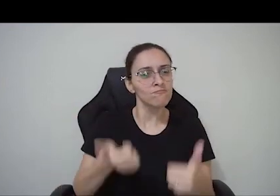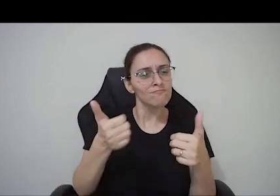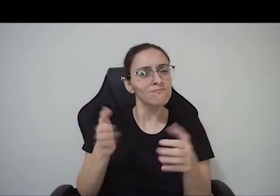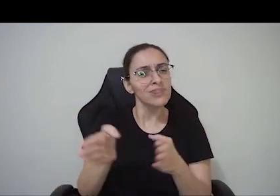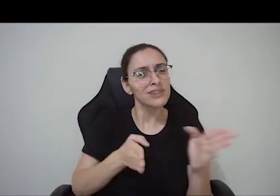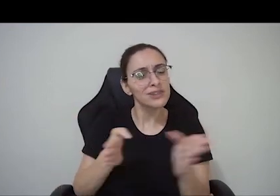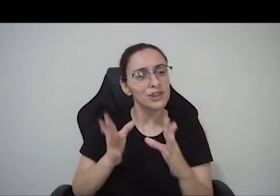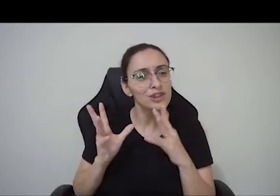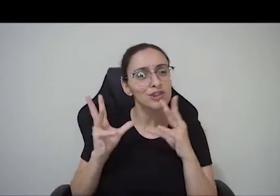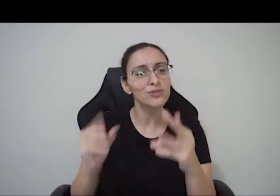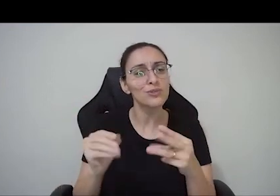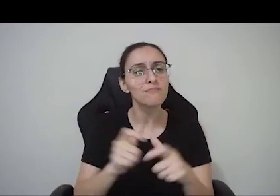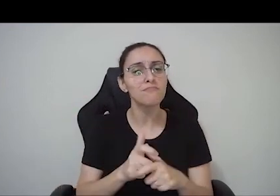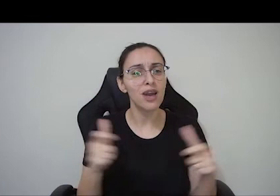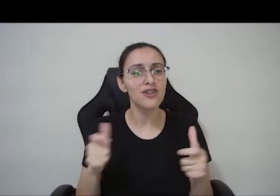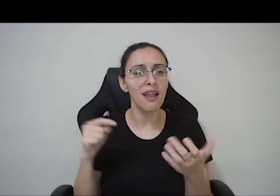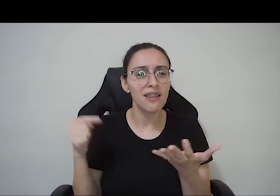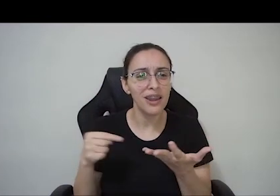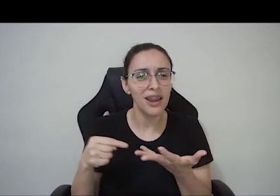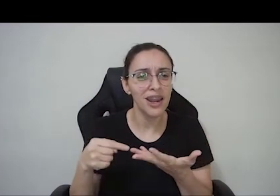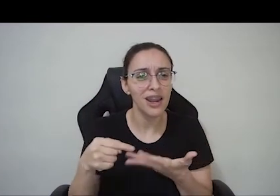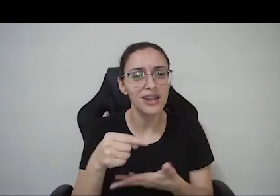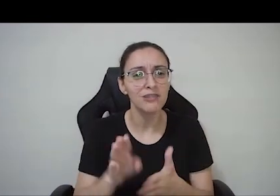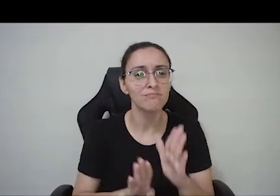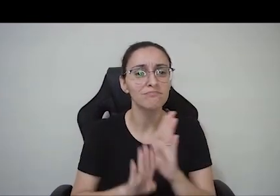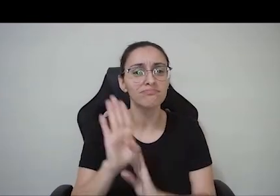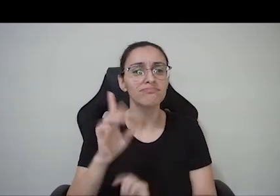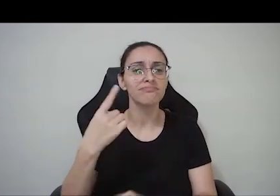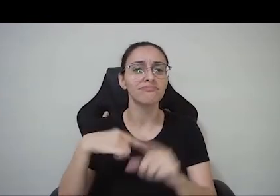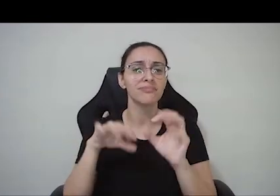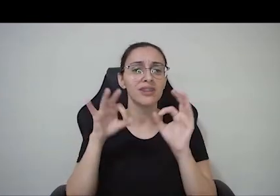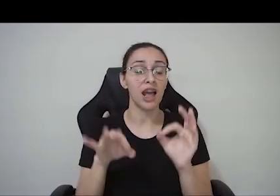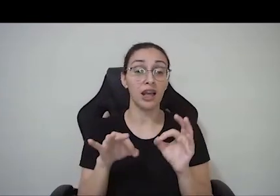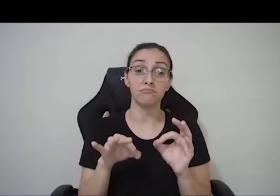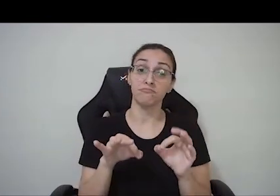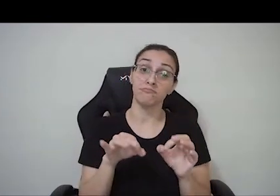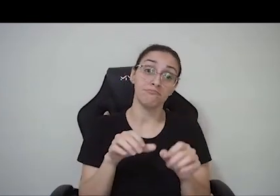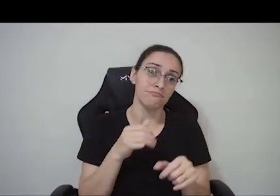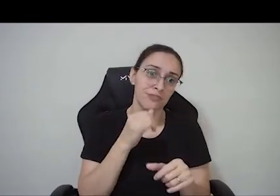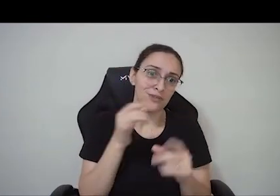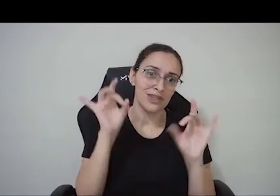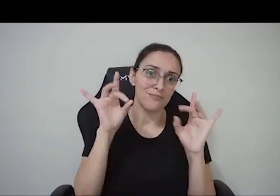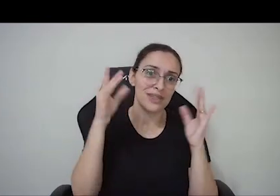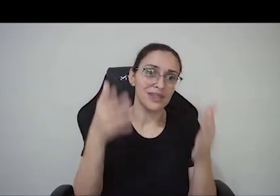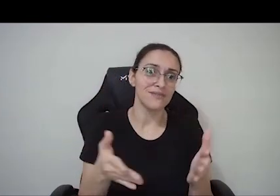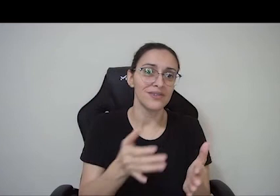e nesse nível a maioria dos critérios de sucesso referem-se a situações bastante específicas,